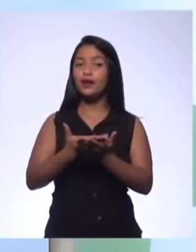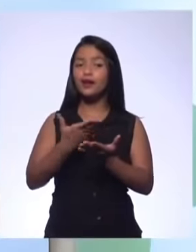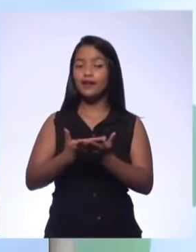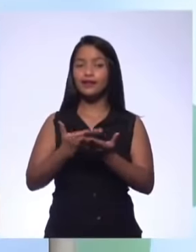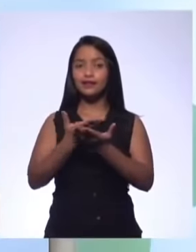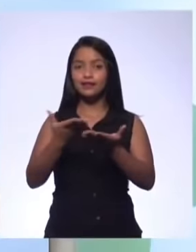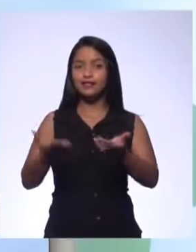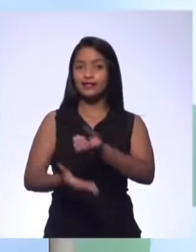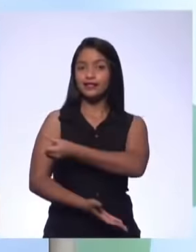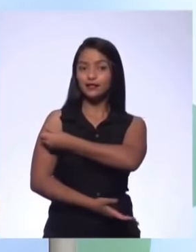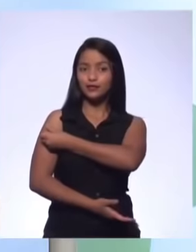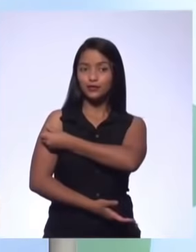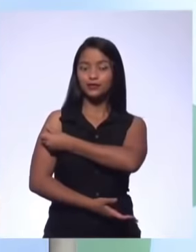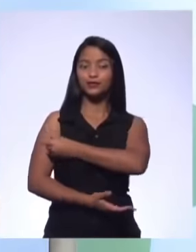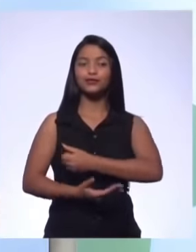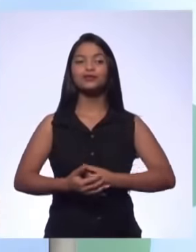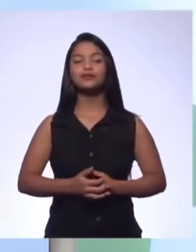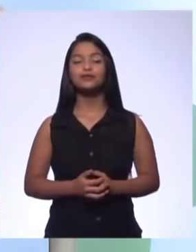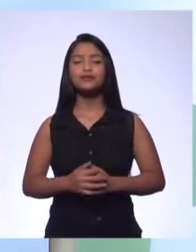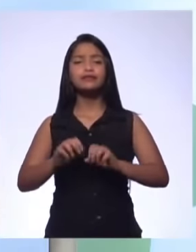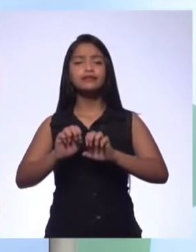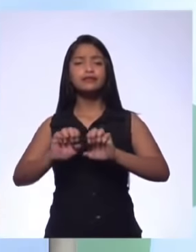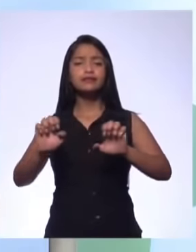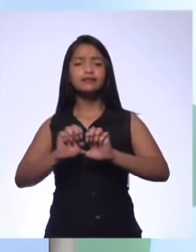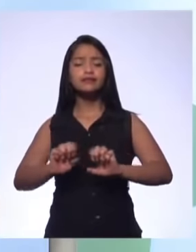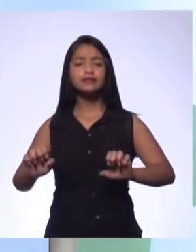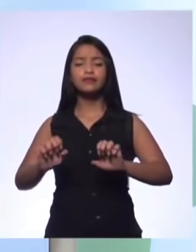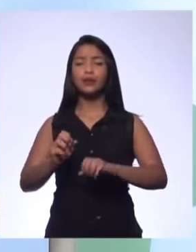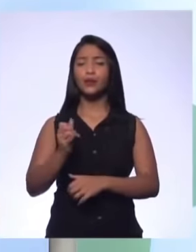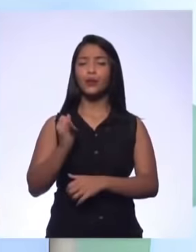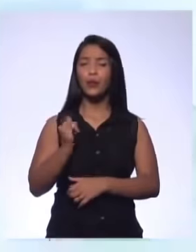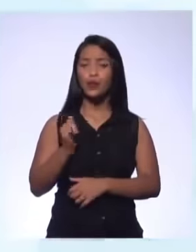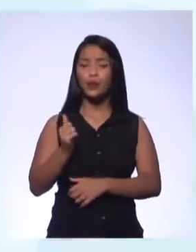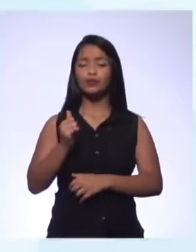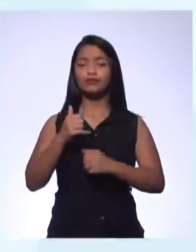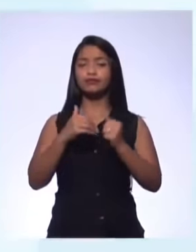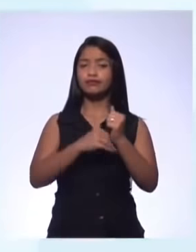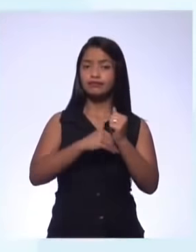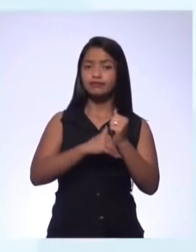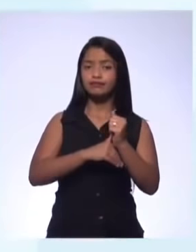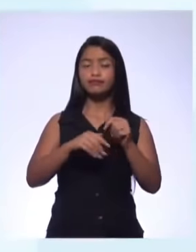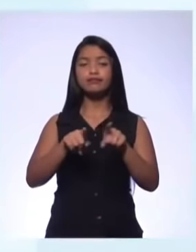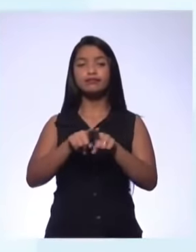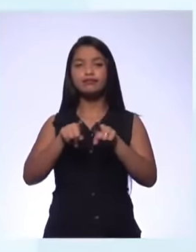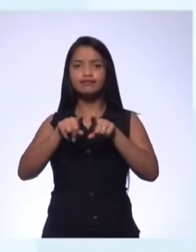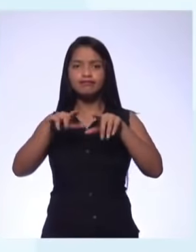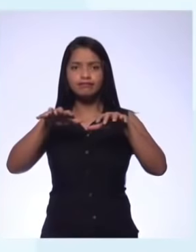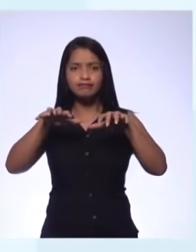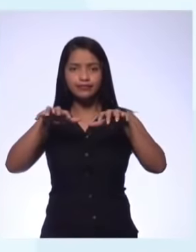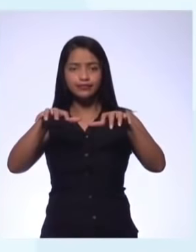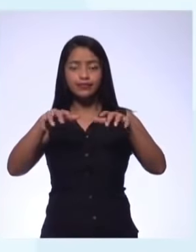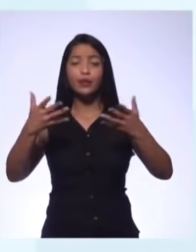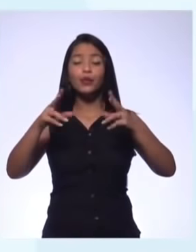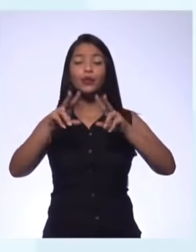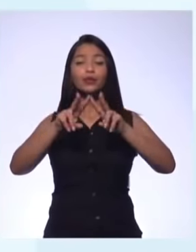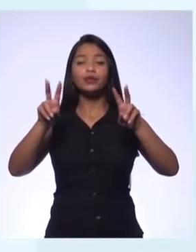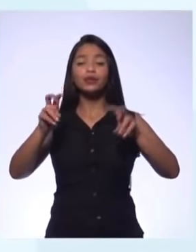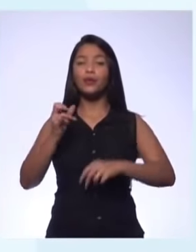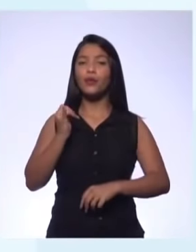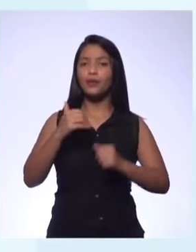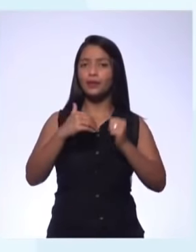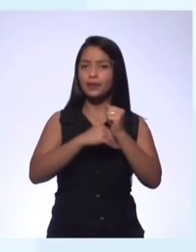sexto ano. Estrutura narrativa do conto de mistério e assombração. E qual que é o tema? O conto de mistério, discurso